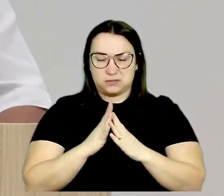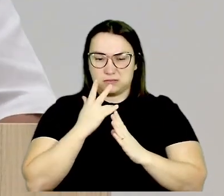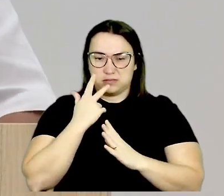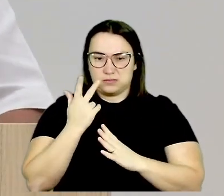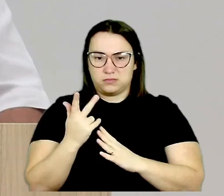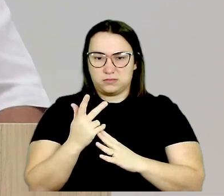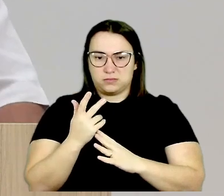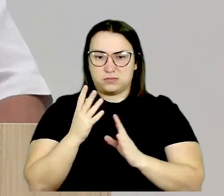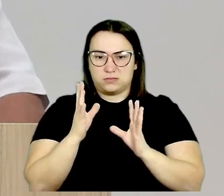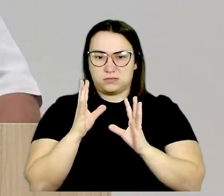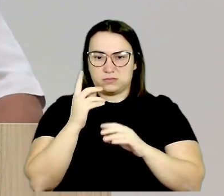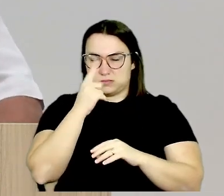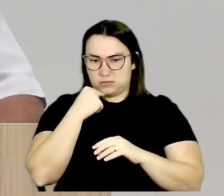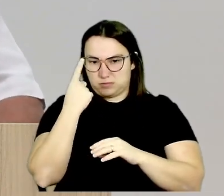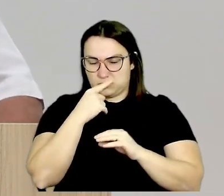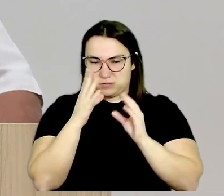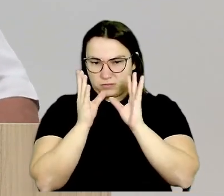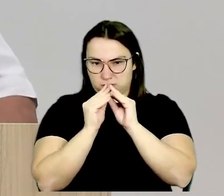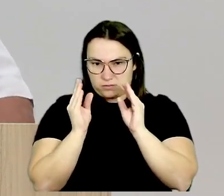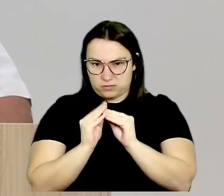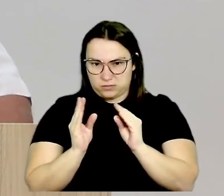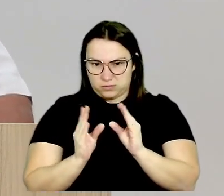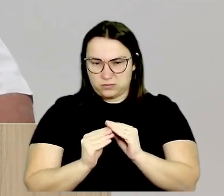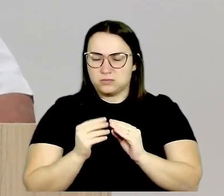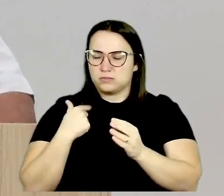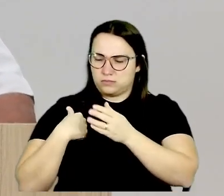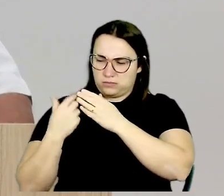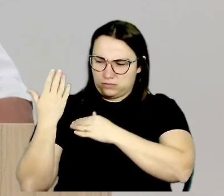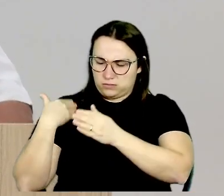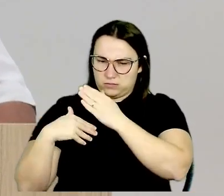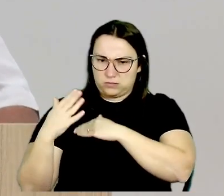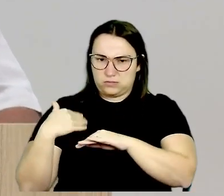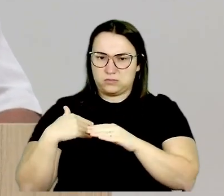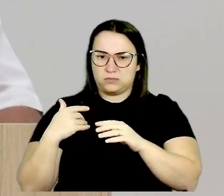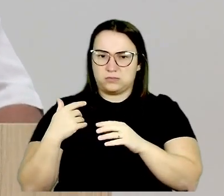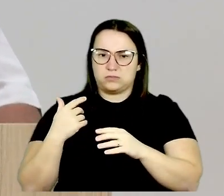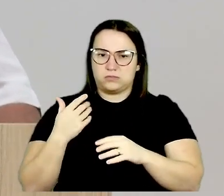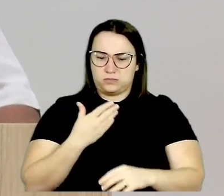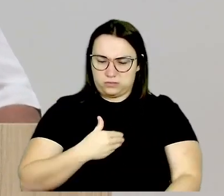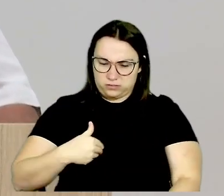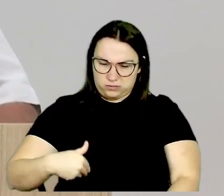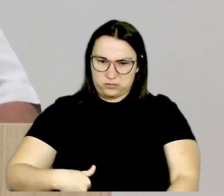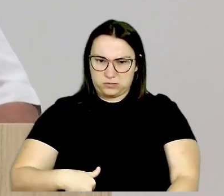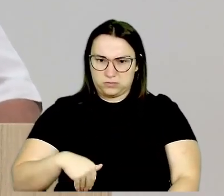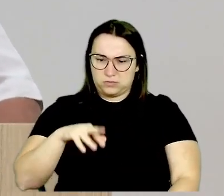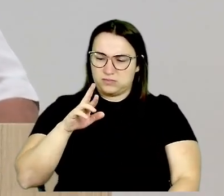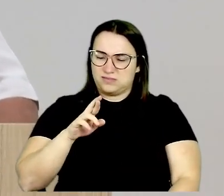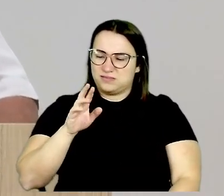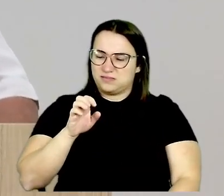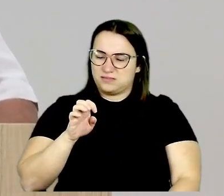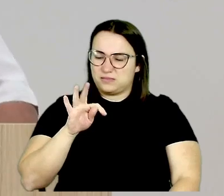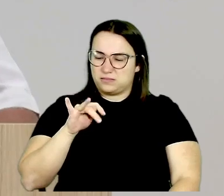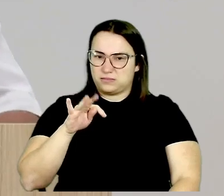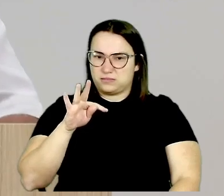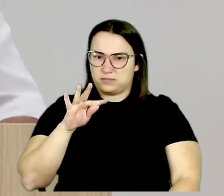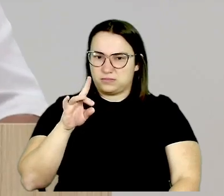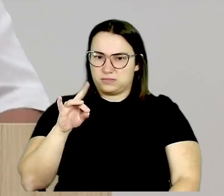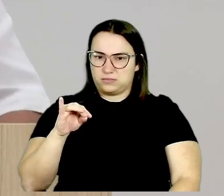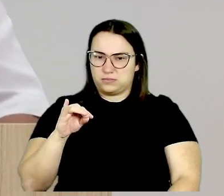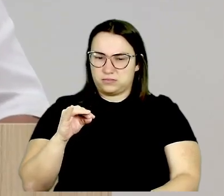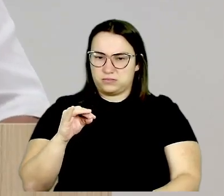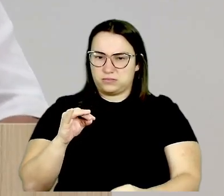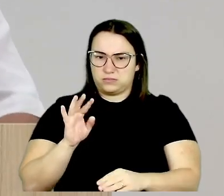hora extra, eu também trabalhei na época dos governos passados que o retide beneficiava funcionários que